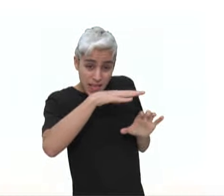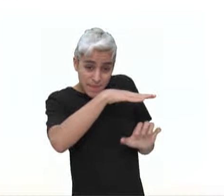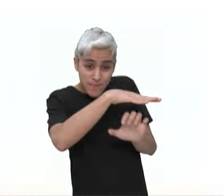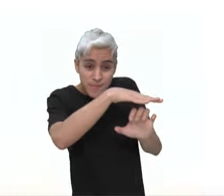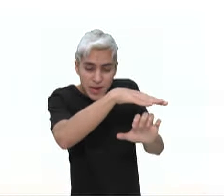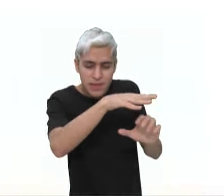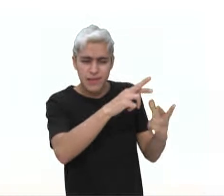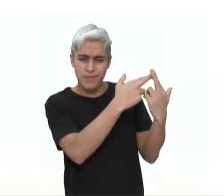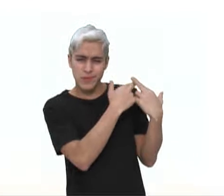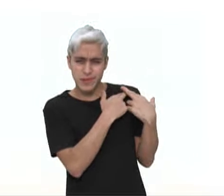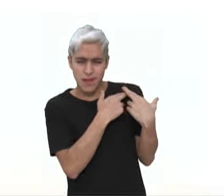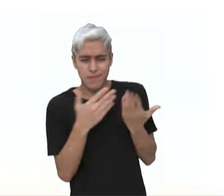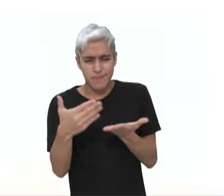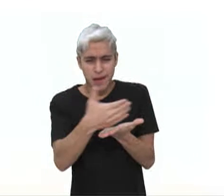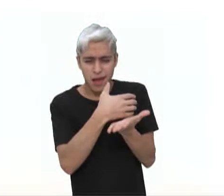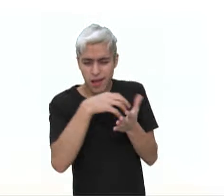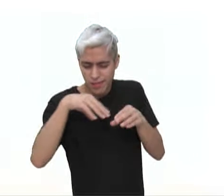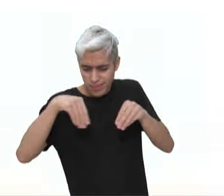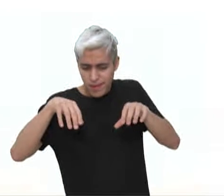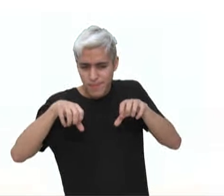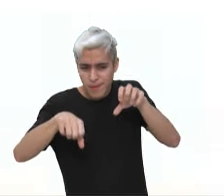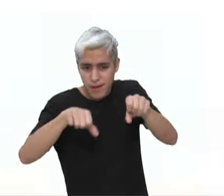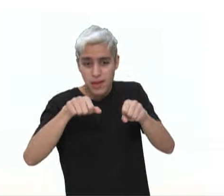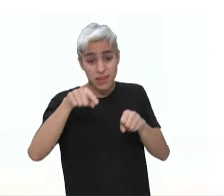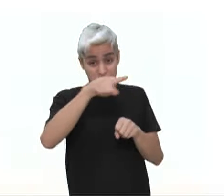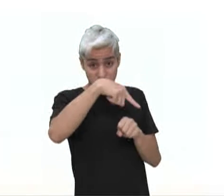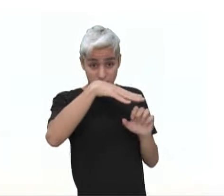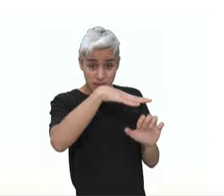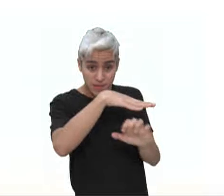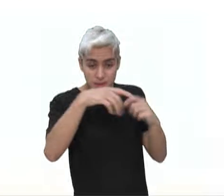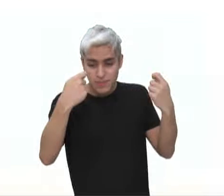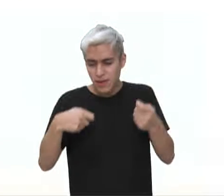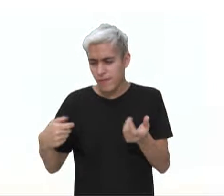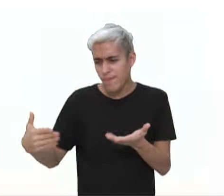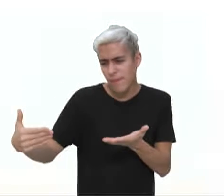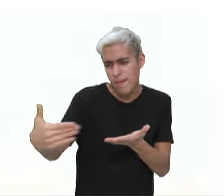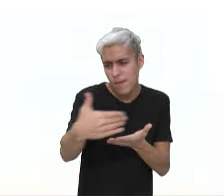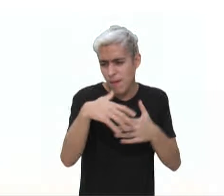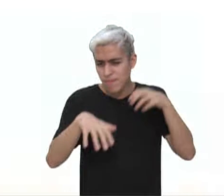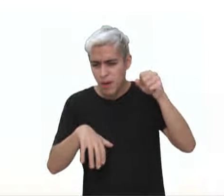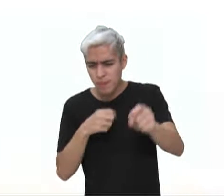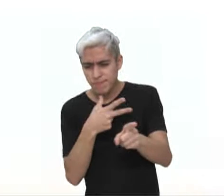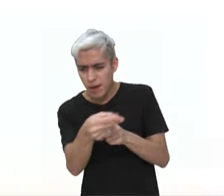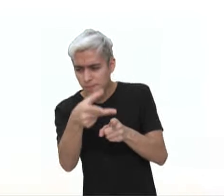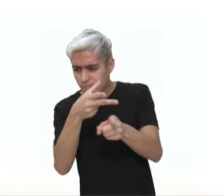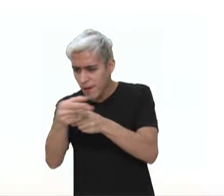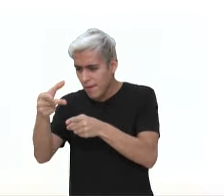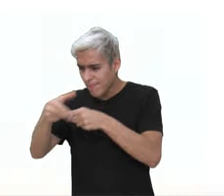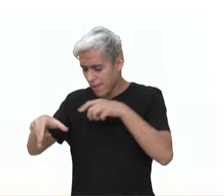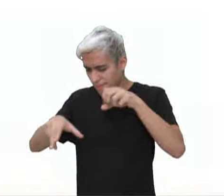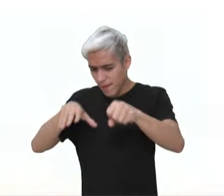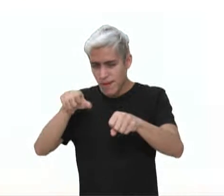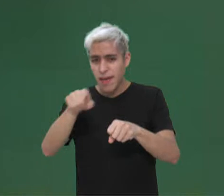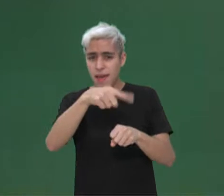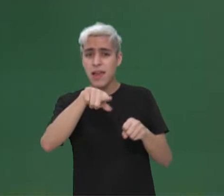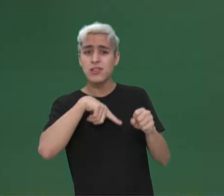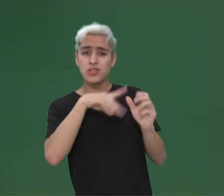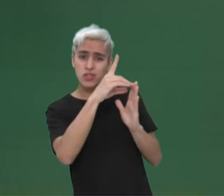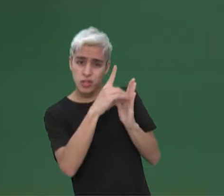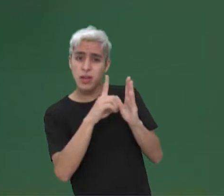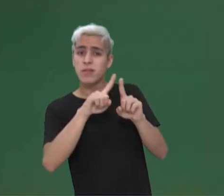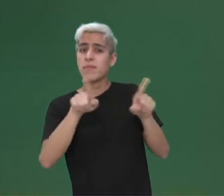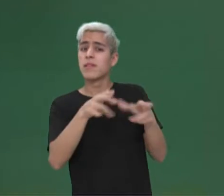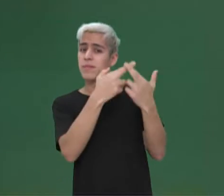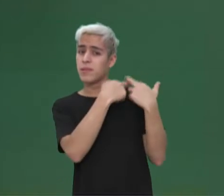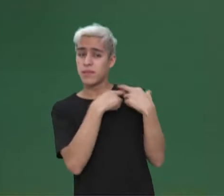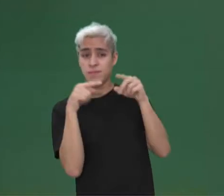adelantados. E esses particulares deveriam explorar, conquistar e povoar as terras. Claro, eles tinham direitos, mas também tinham deveres